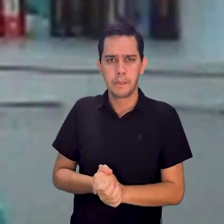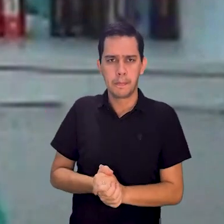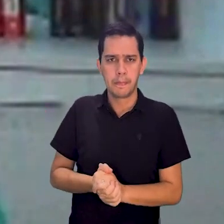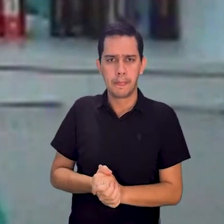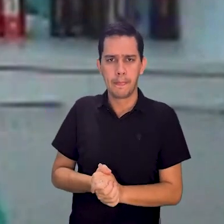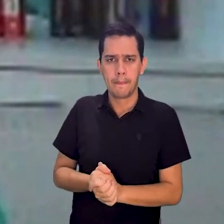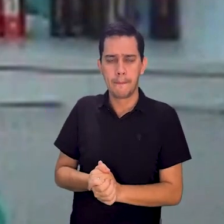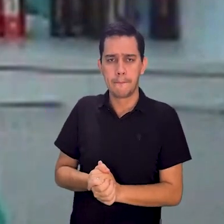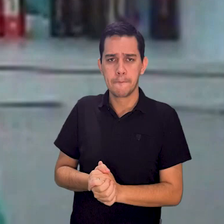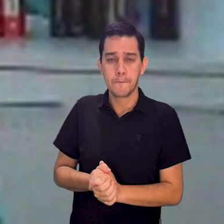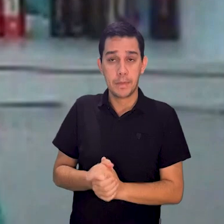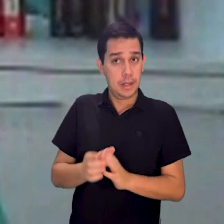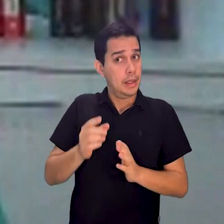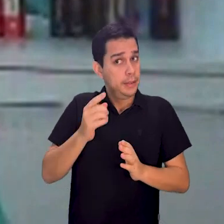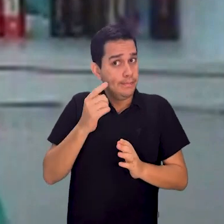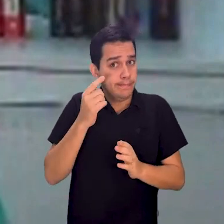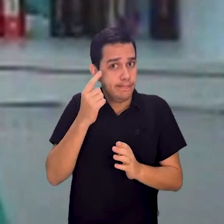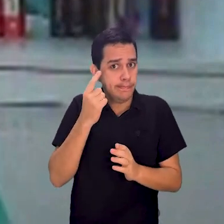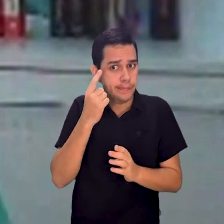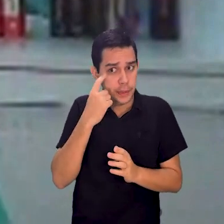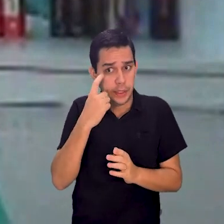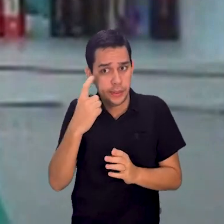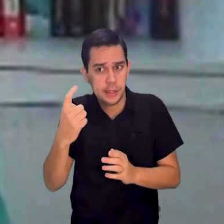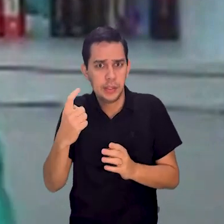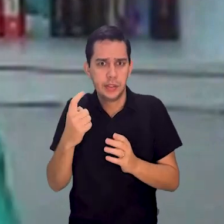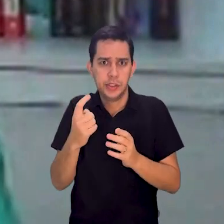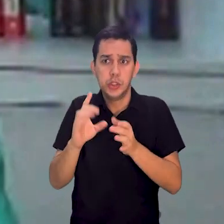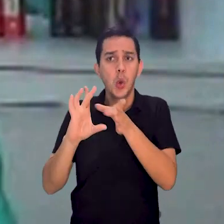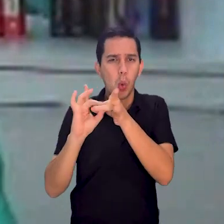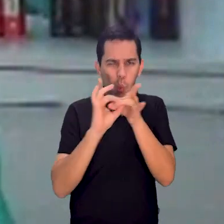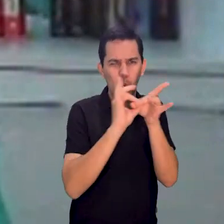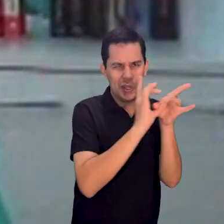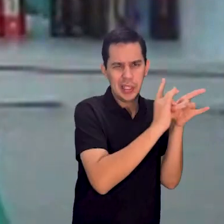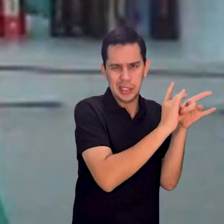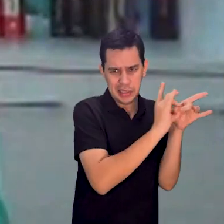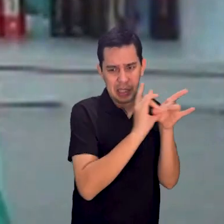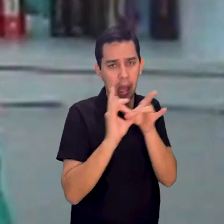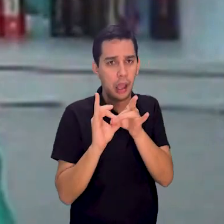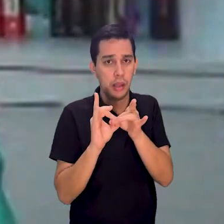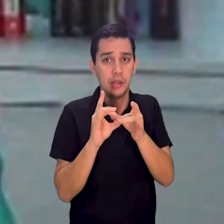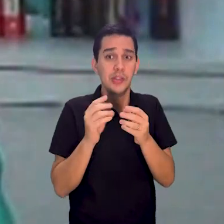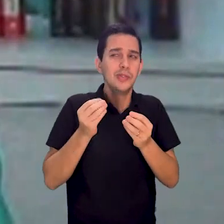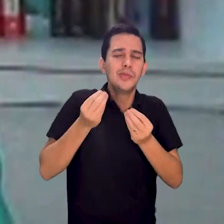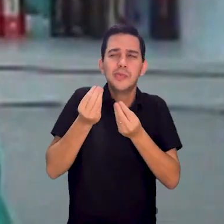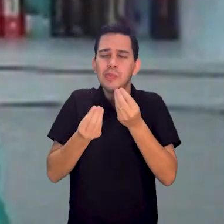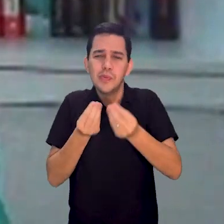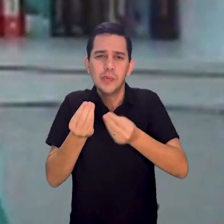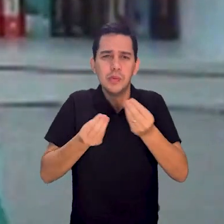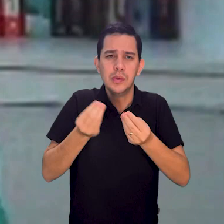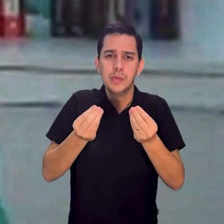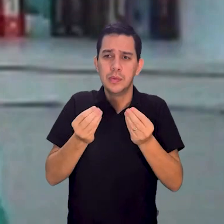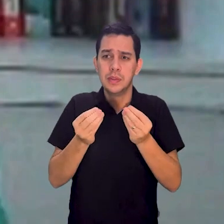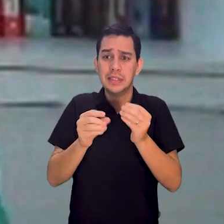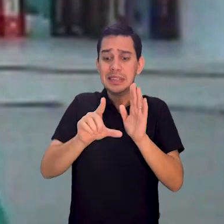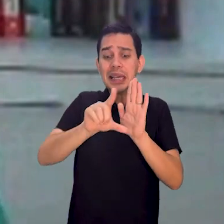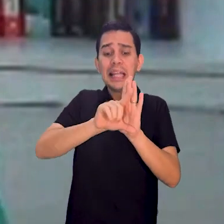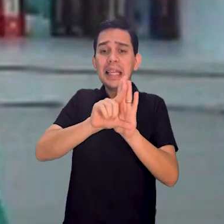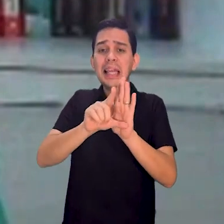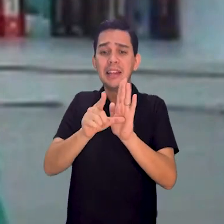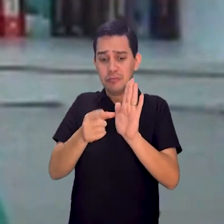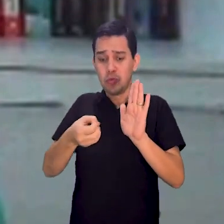instituição. Eu acho que é interessante a gente contextualizar em que sentido, em que